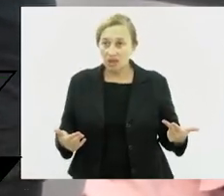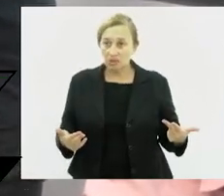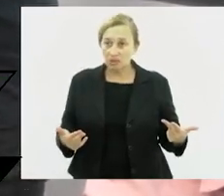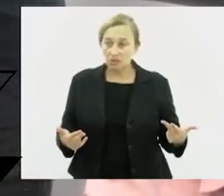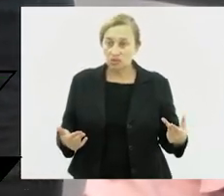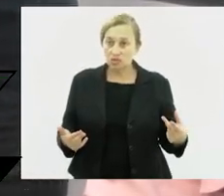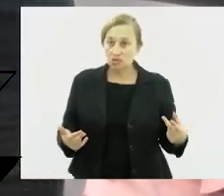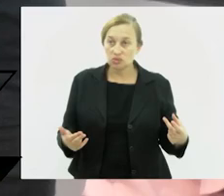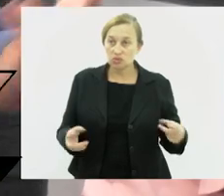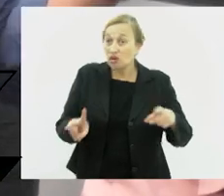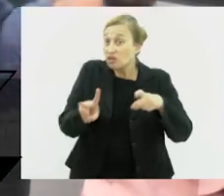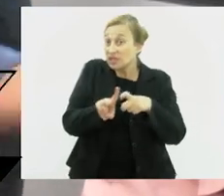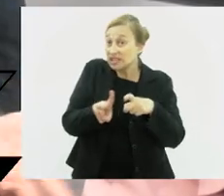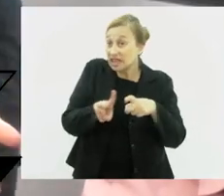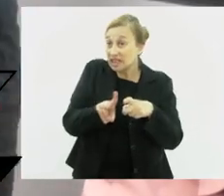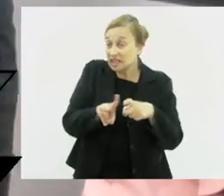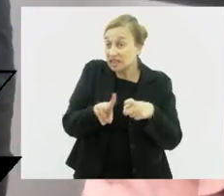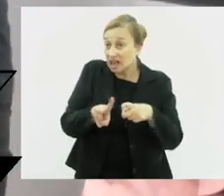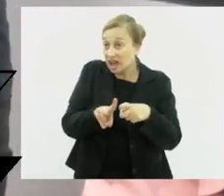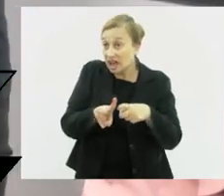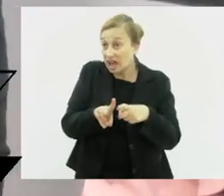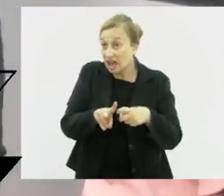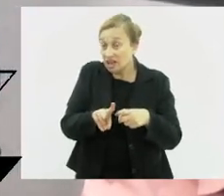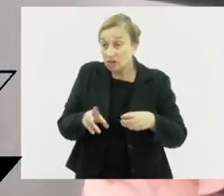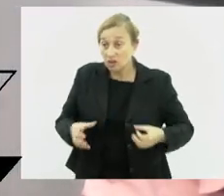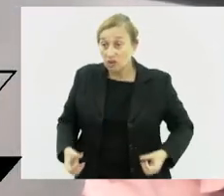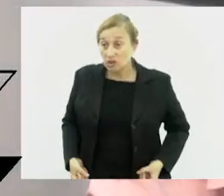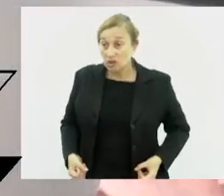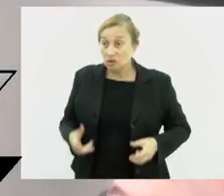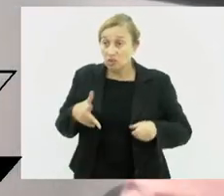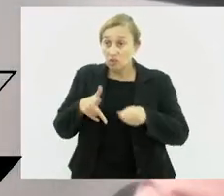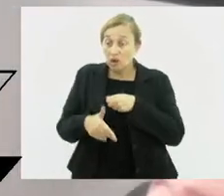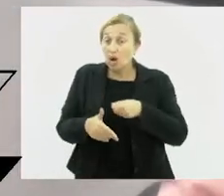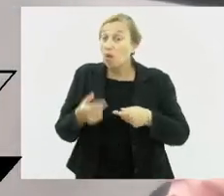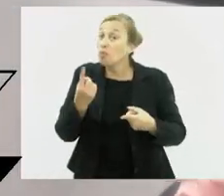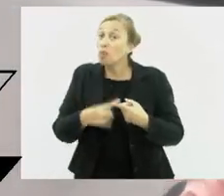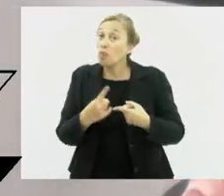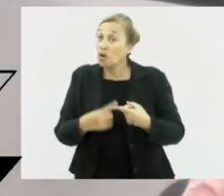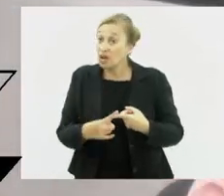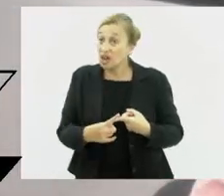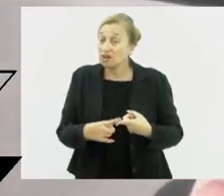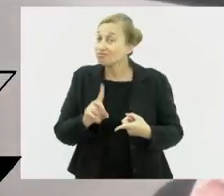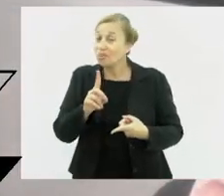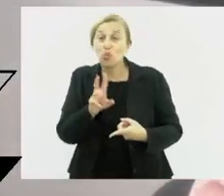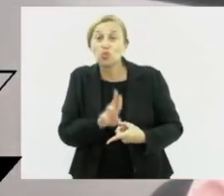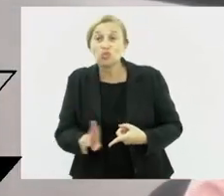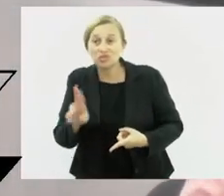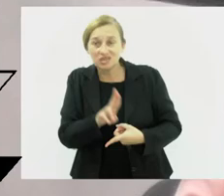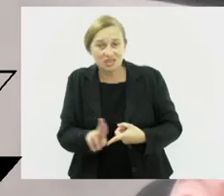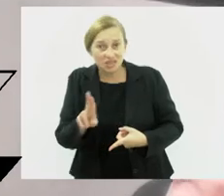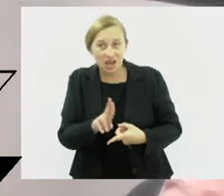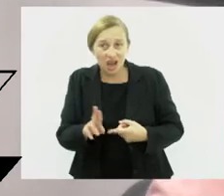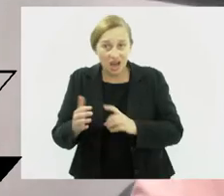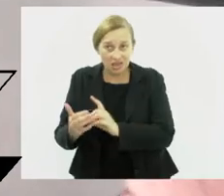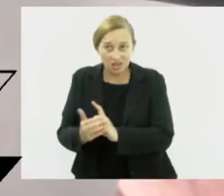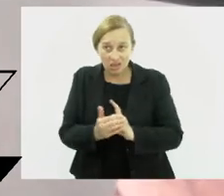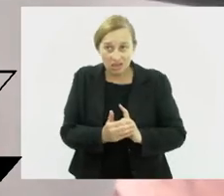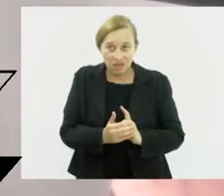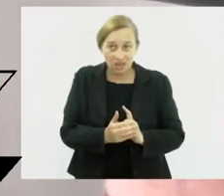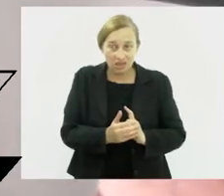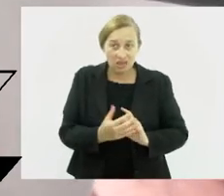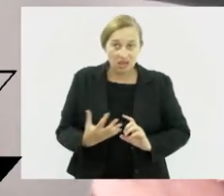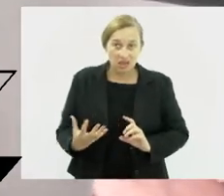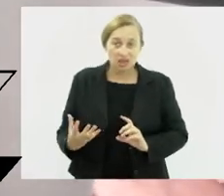hospedam, de hospedagem com adestramento. Por que não usar essas hospedagens recebendo repasse? E aí, Min, que é do